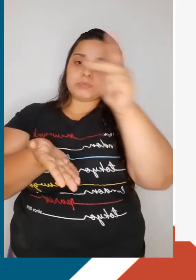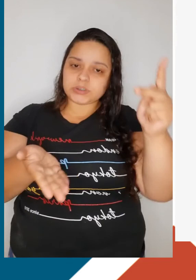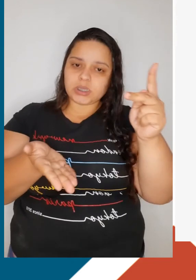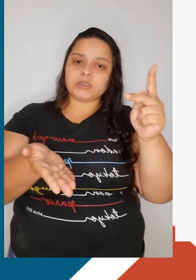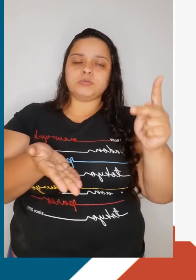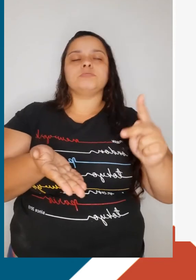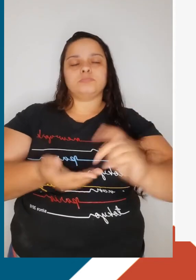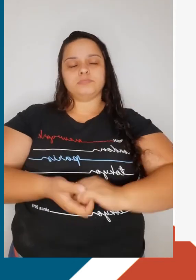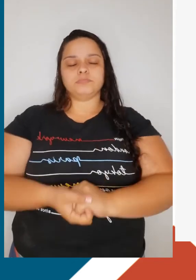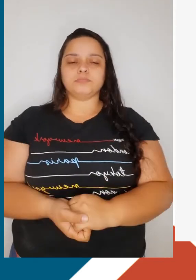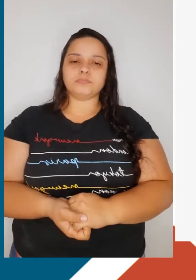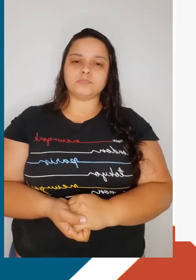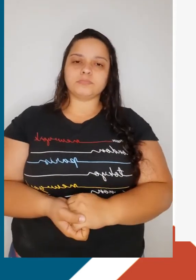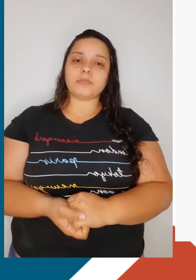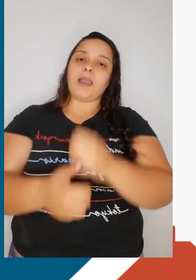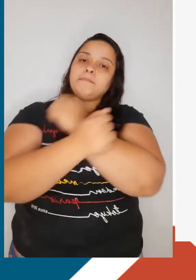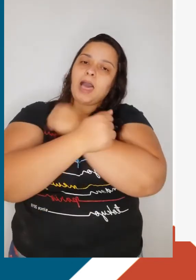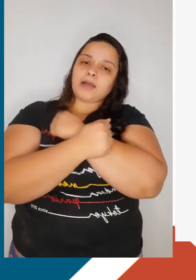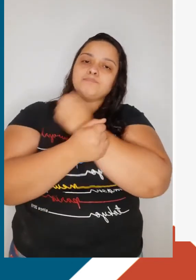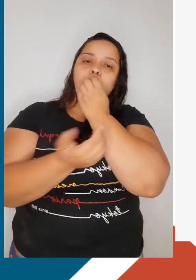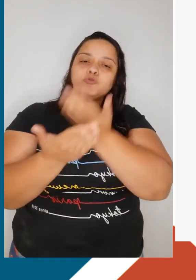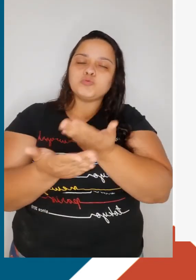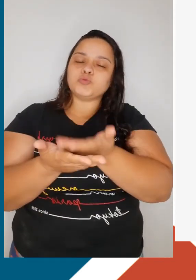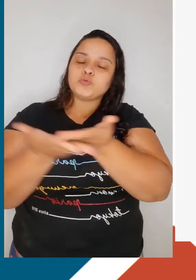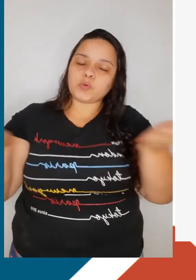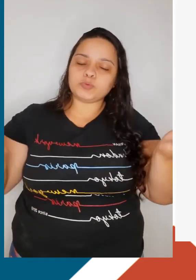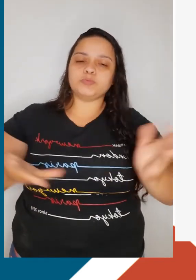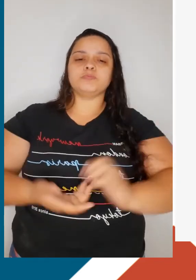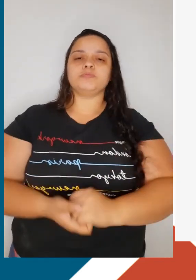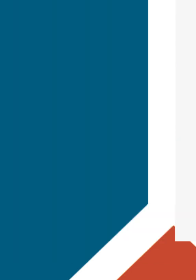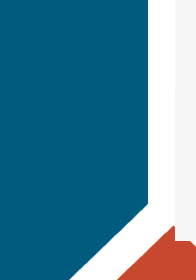contato com o mediador ou mediadora do seu polo. Abraço e bom estudo para todos.